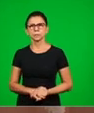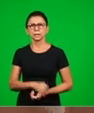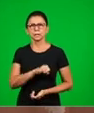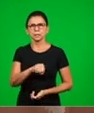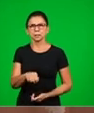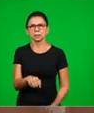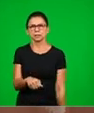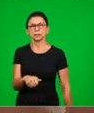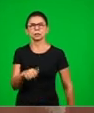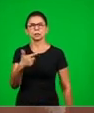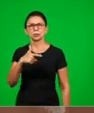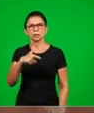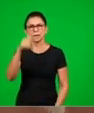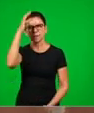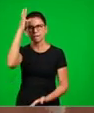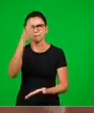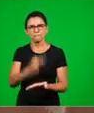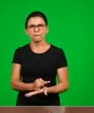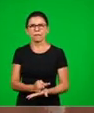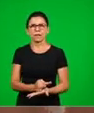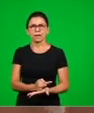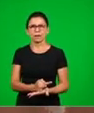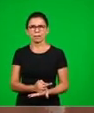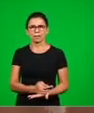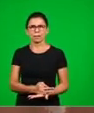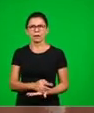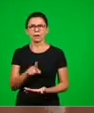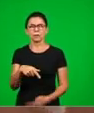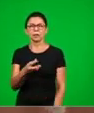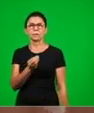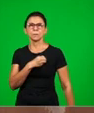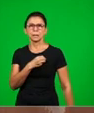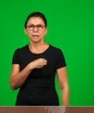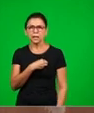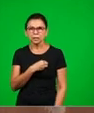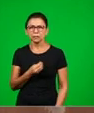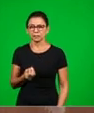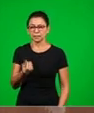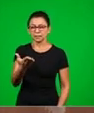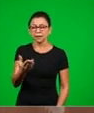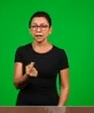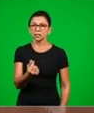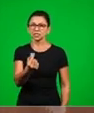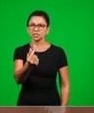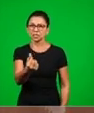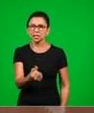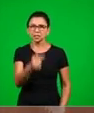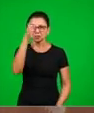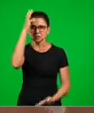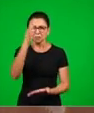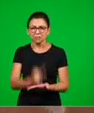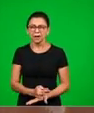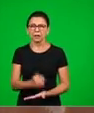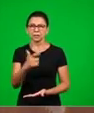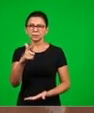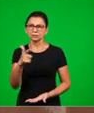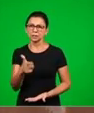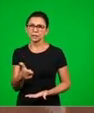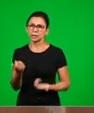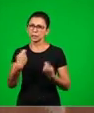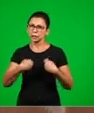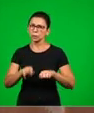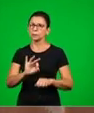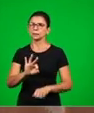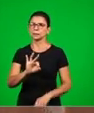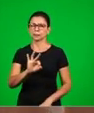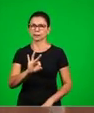é pecado. Você não está contribuindo em alguma coisa, não é por fé, não cumpra, não faça isso, porque isso é